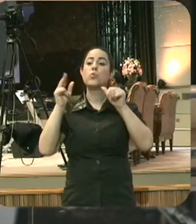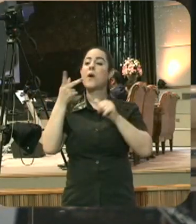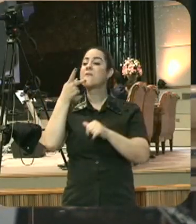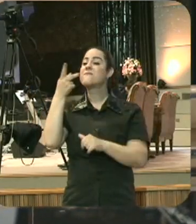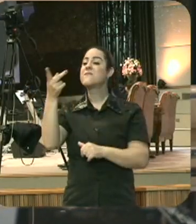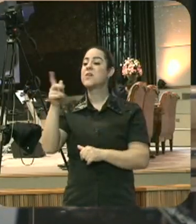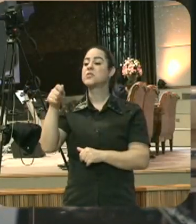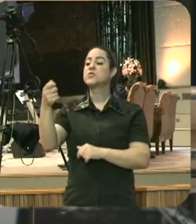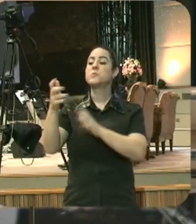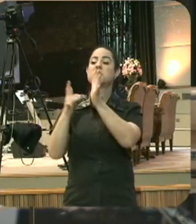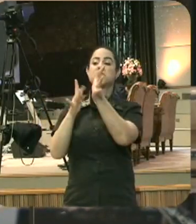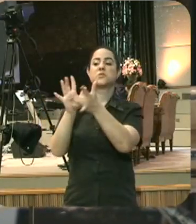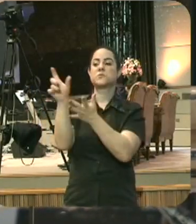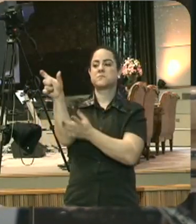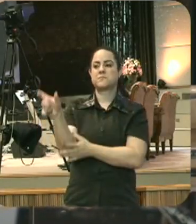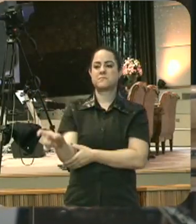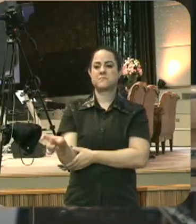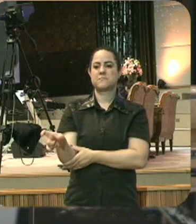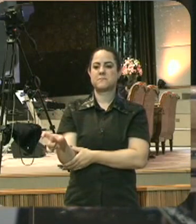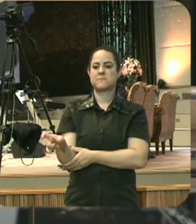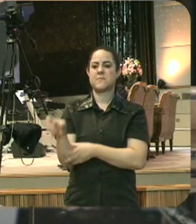de Jesus para essas pessoas.